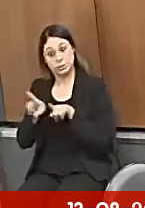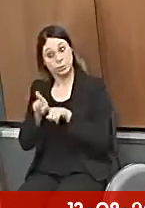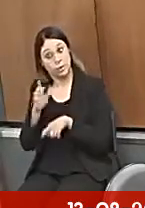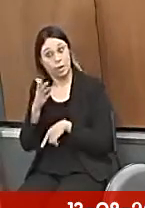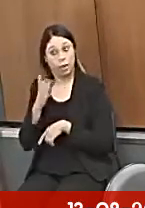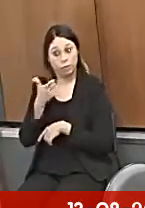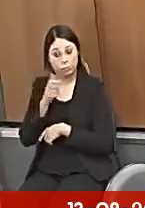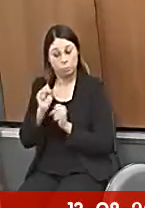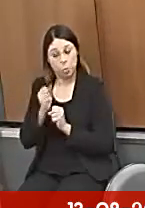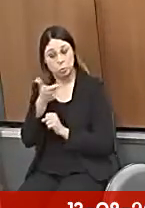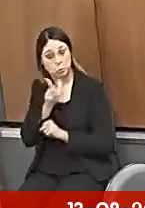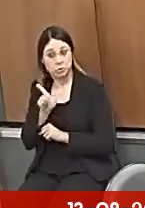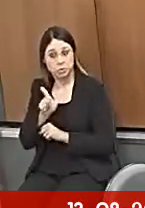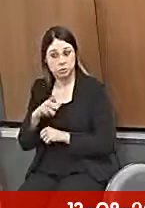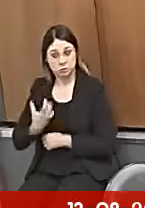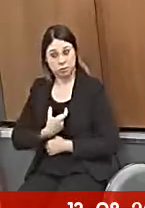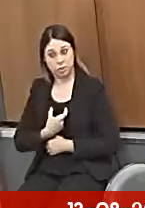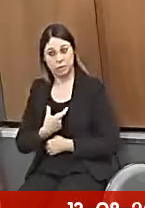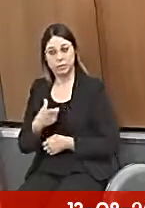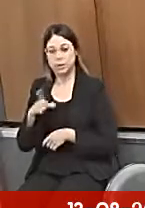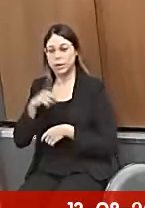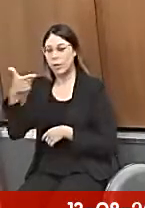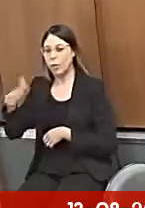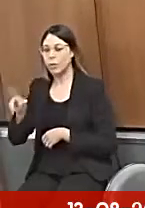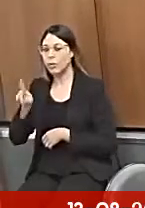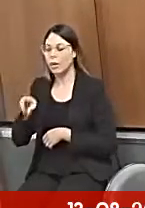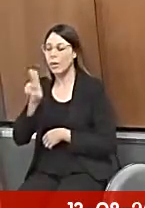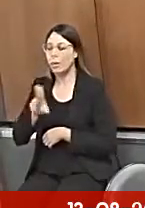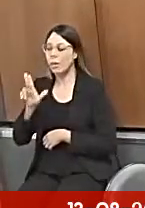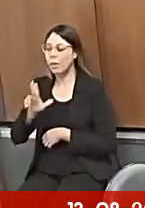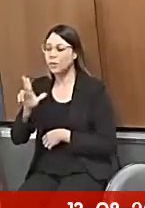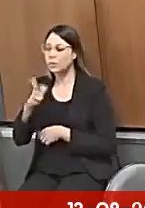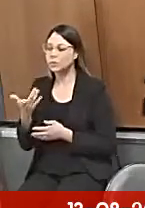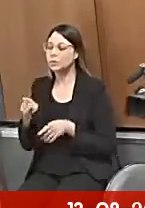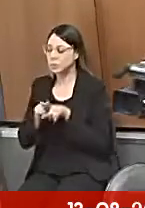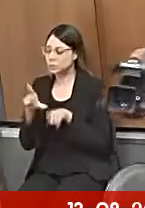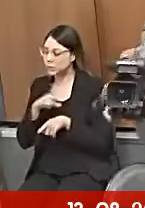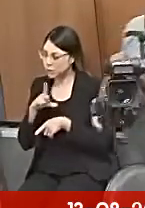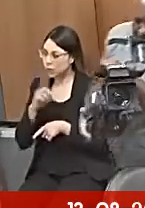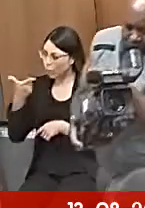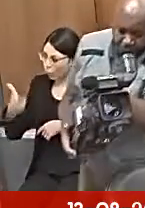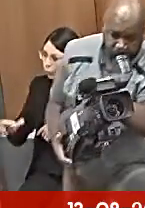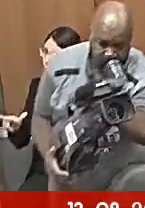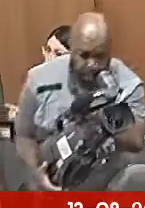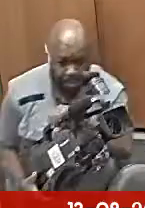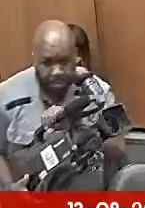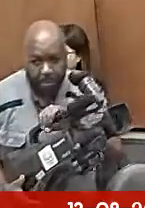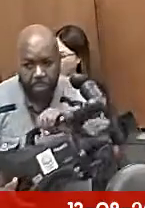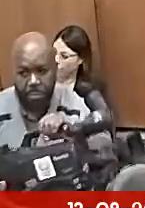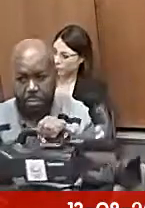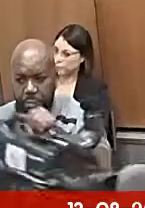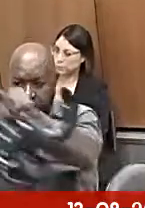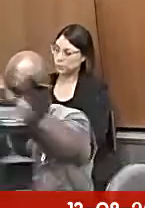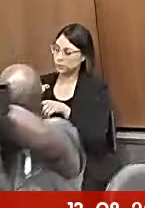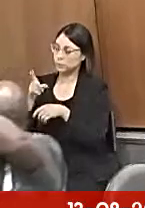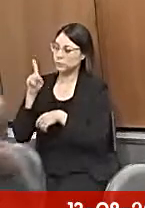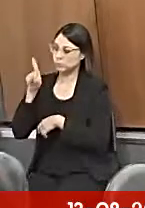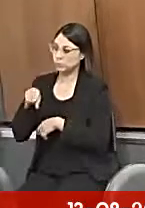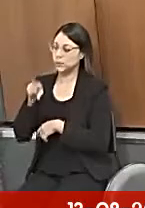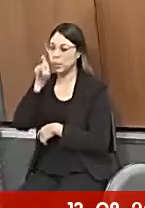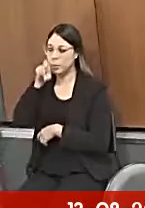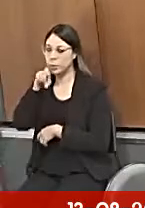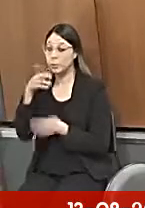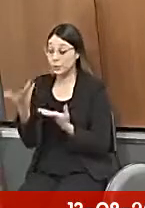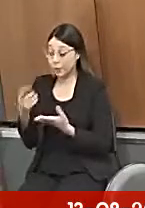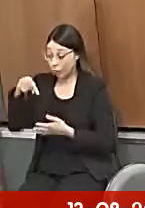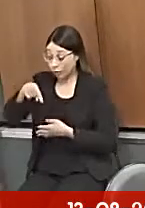além de mim tem o rafael que é de uberlândia até um outro técnico está representando o estado no peru então seja a gente é